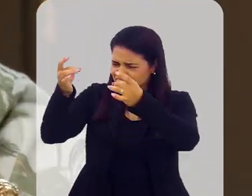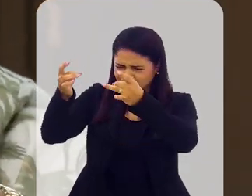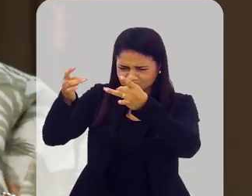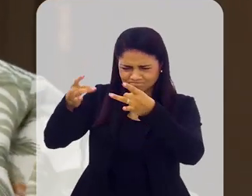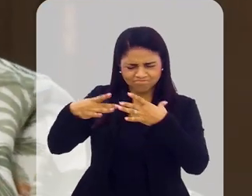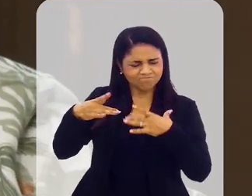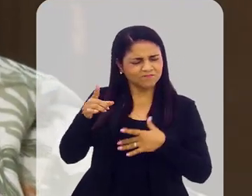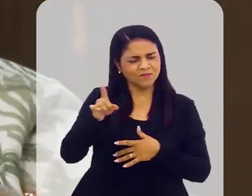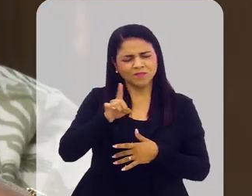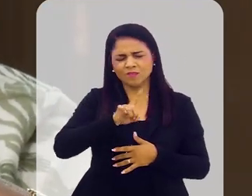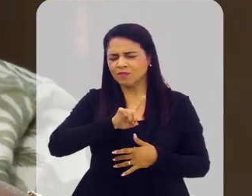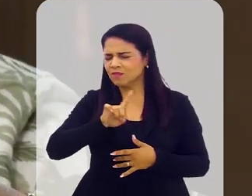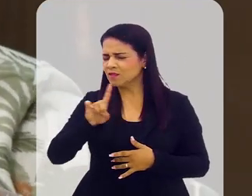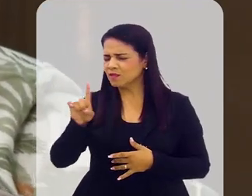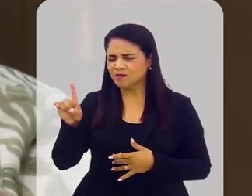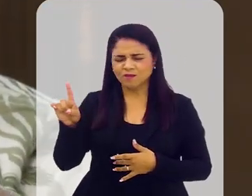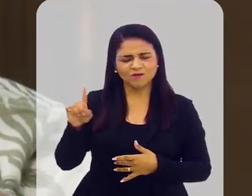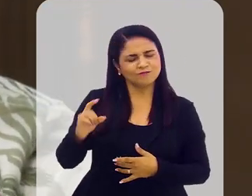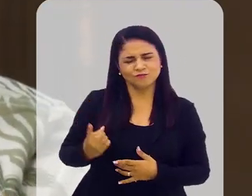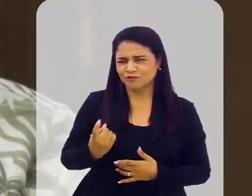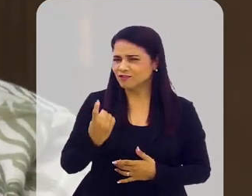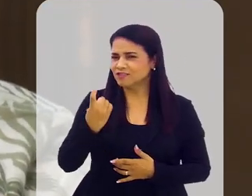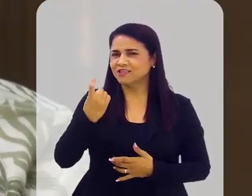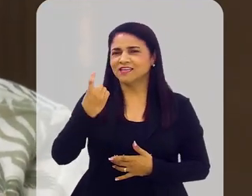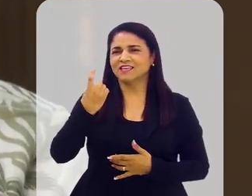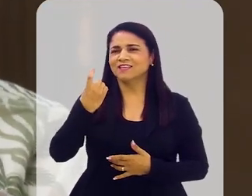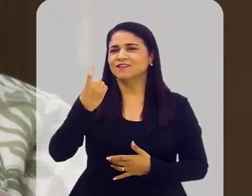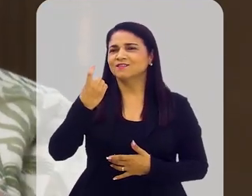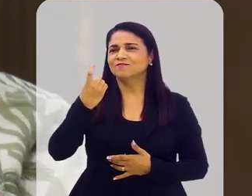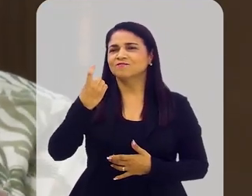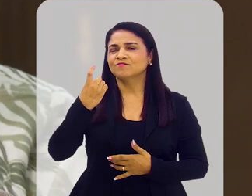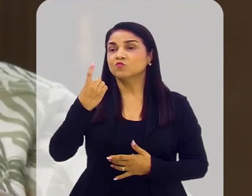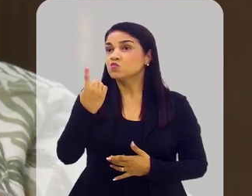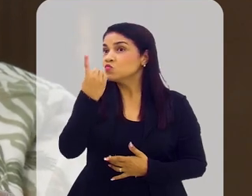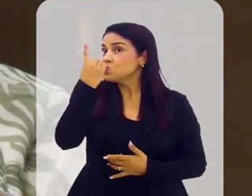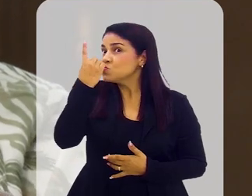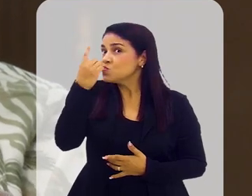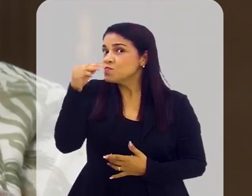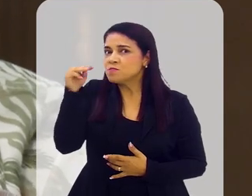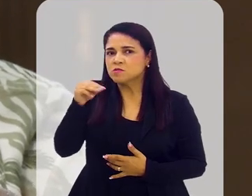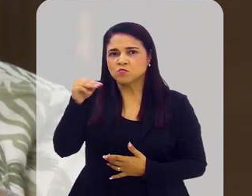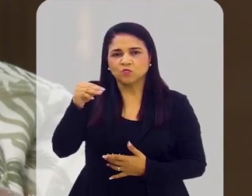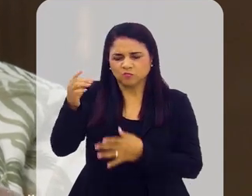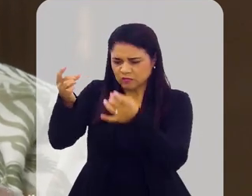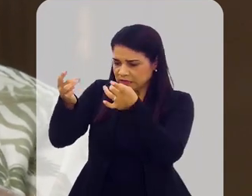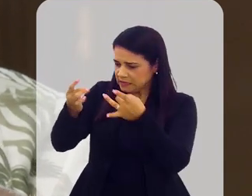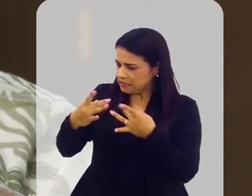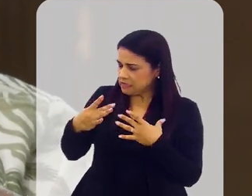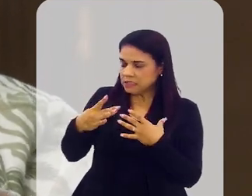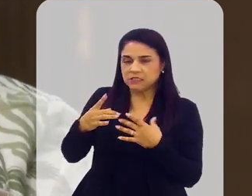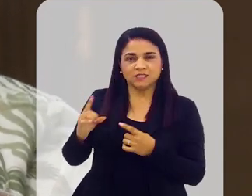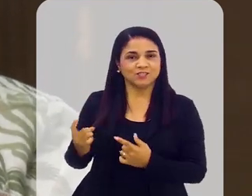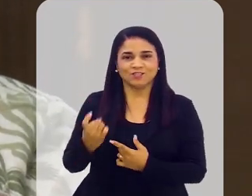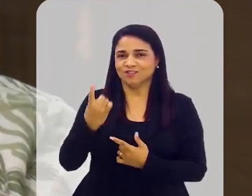Não me deixes sozinho, nem por um minuto.